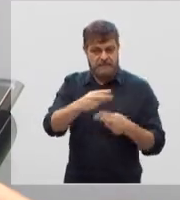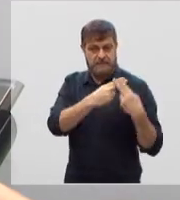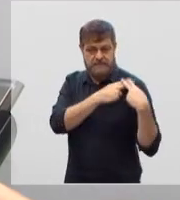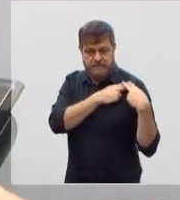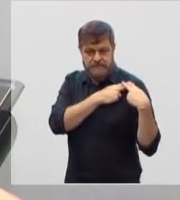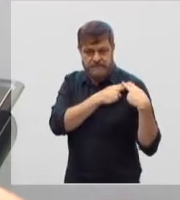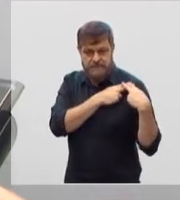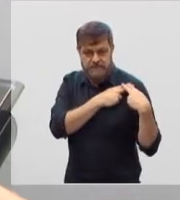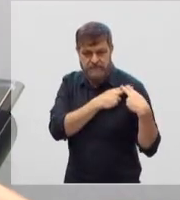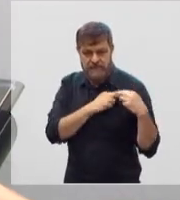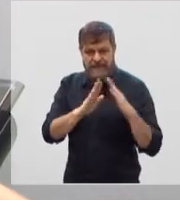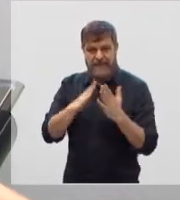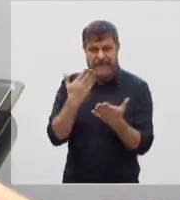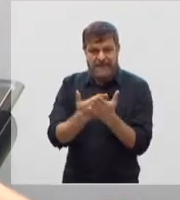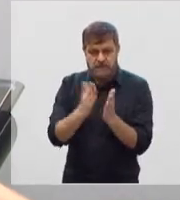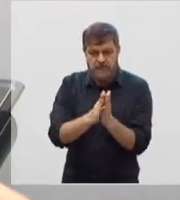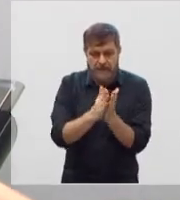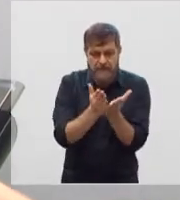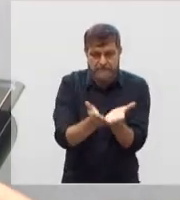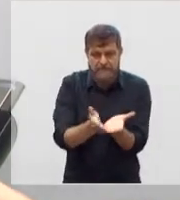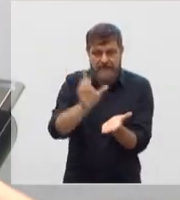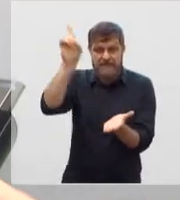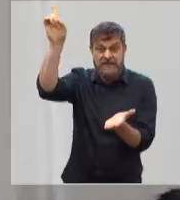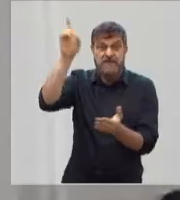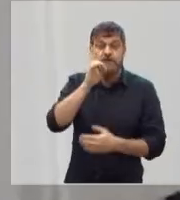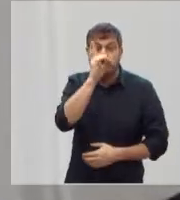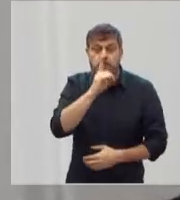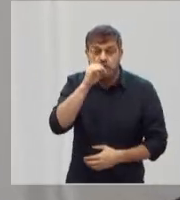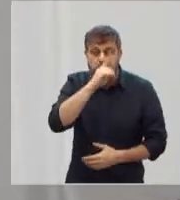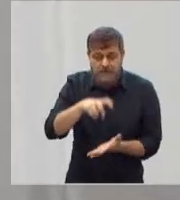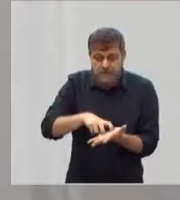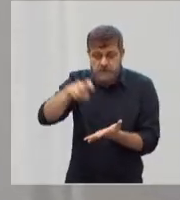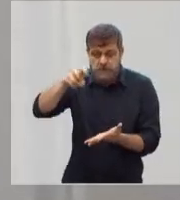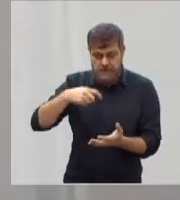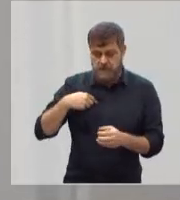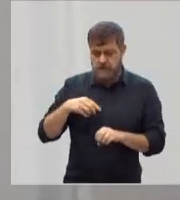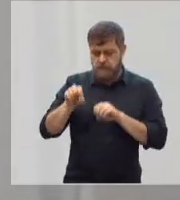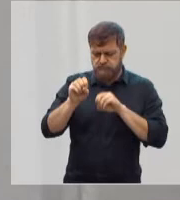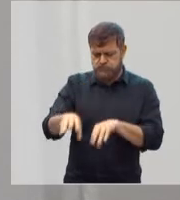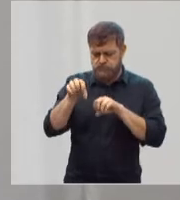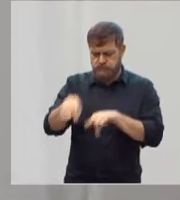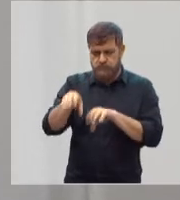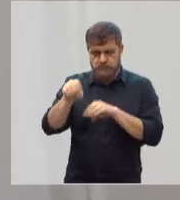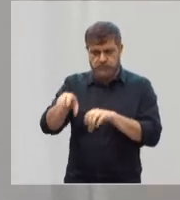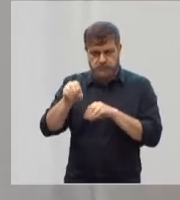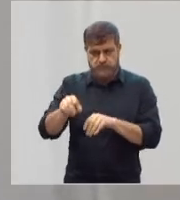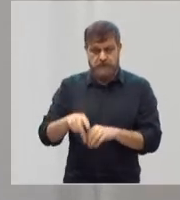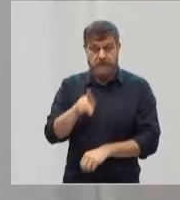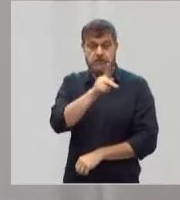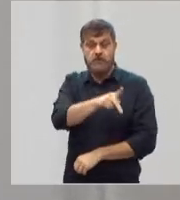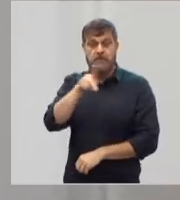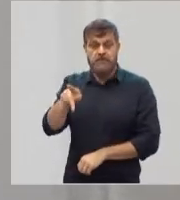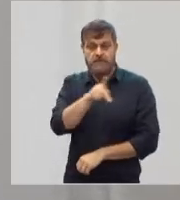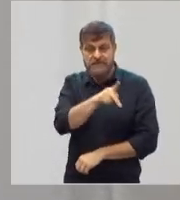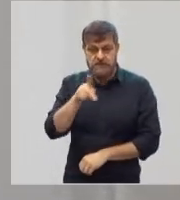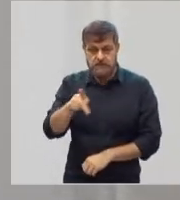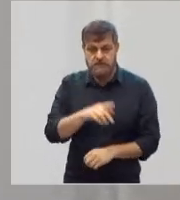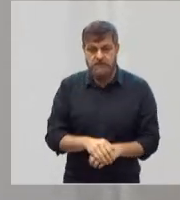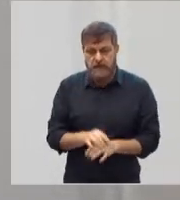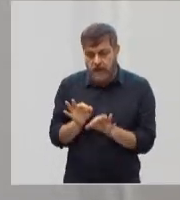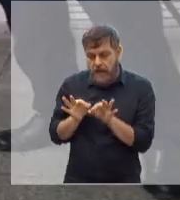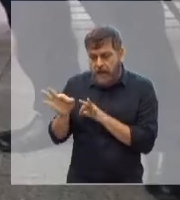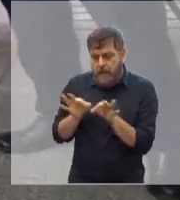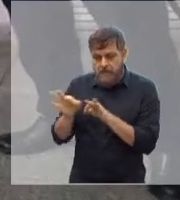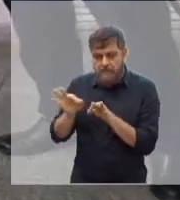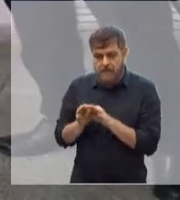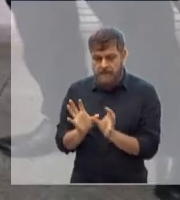educação, especificamente a Escola Bíblica Dominical, que ocorre todo domingo de manhã nas congregações. E eu sou o professor capacitador, o